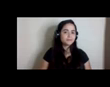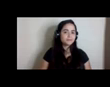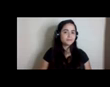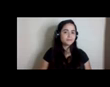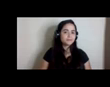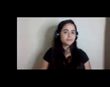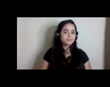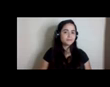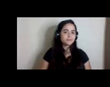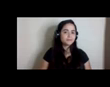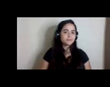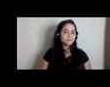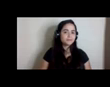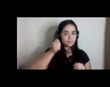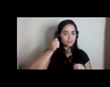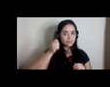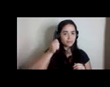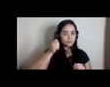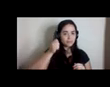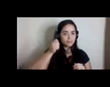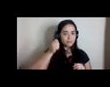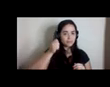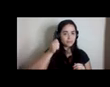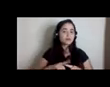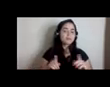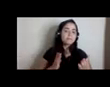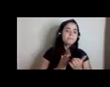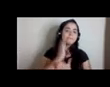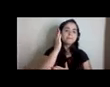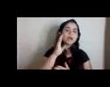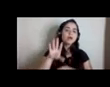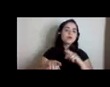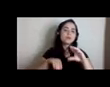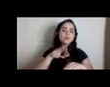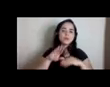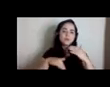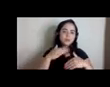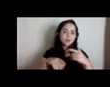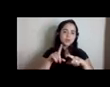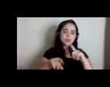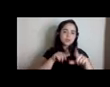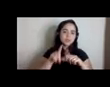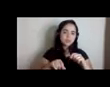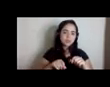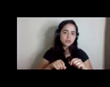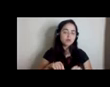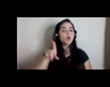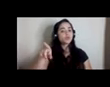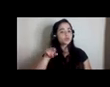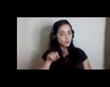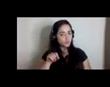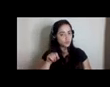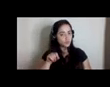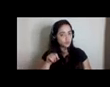profissional, ele não está ali forçosamente, ele provavelmente passou por um processo seletivo e